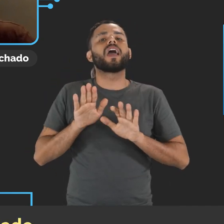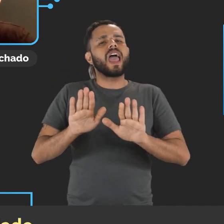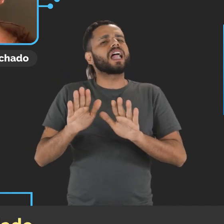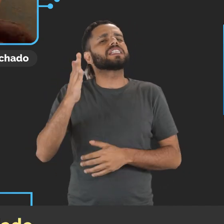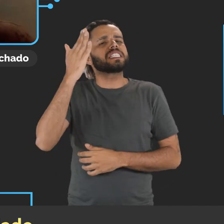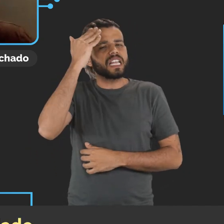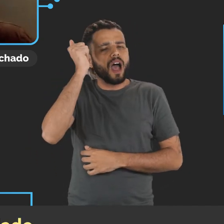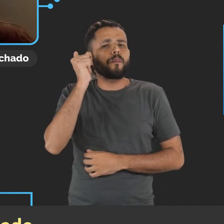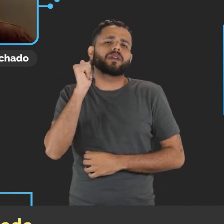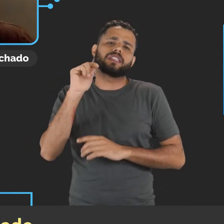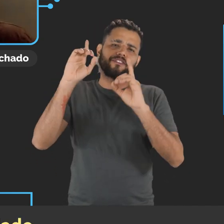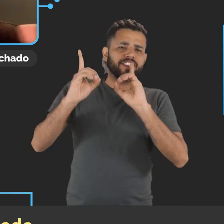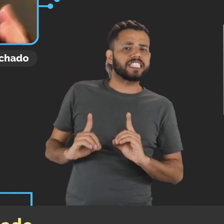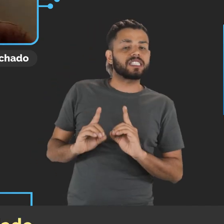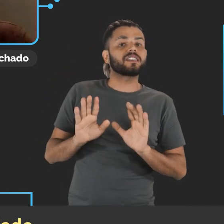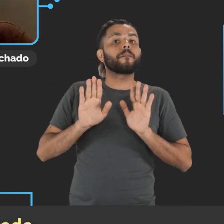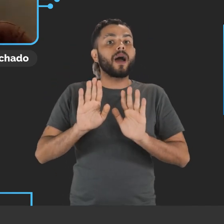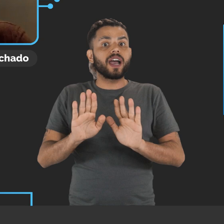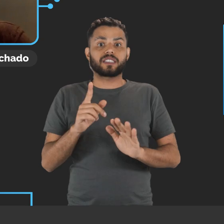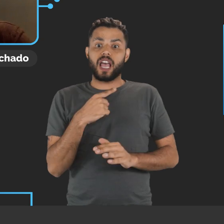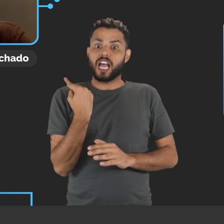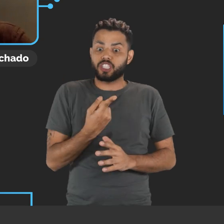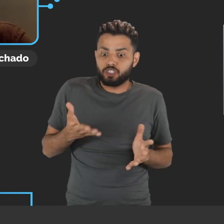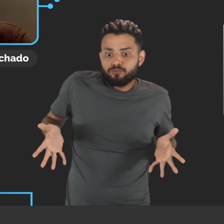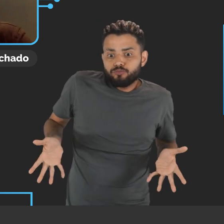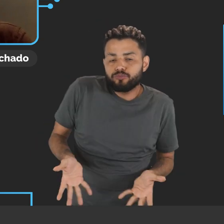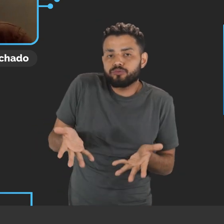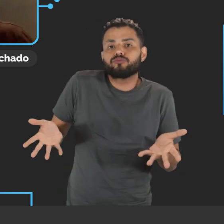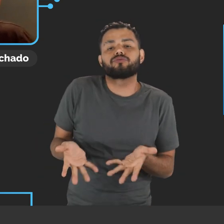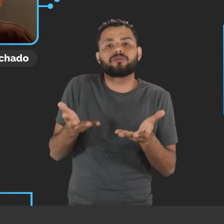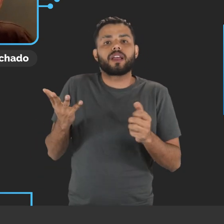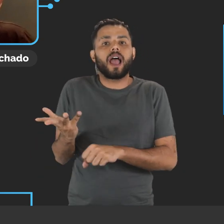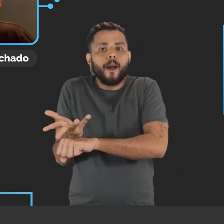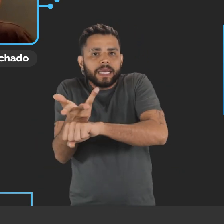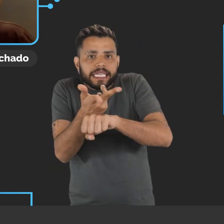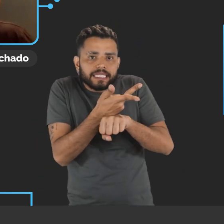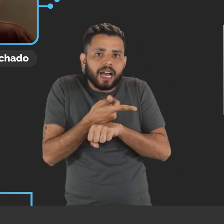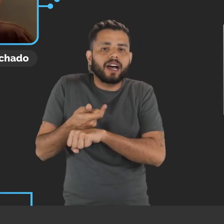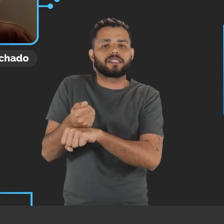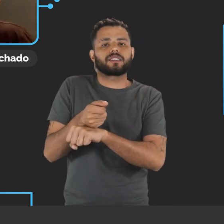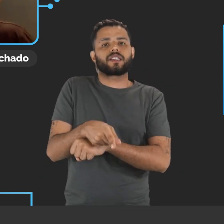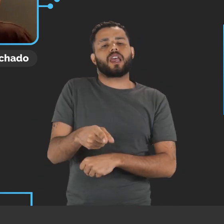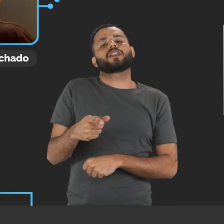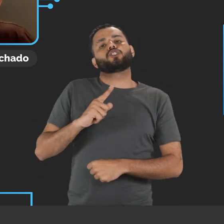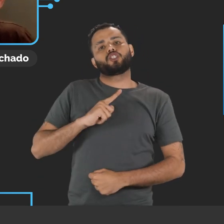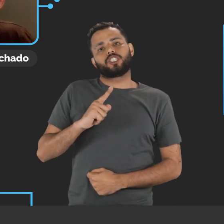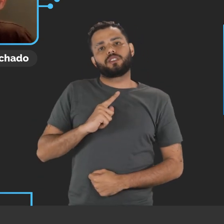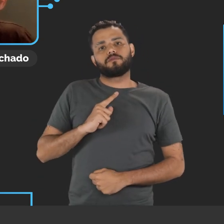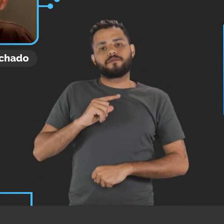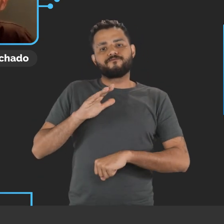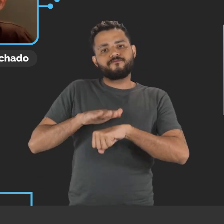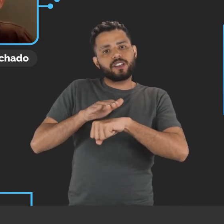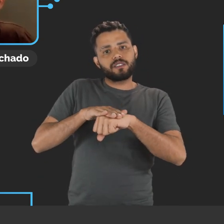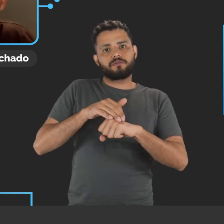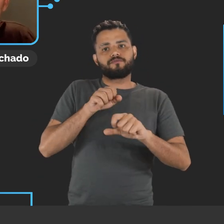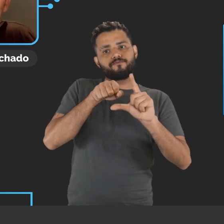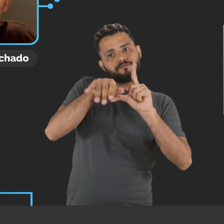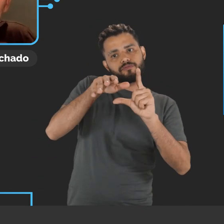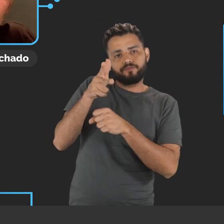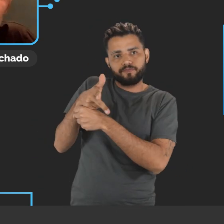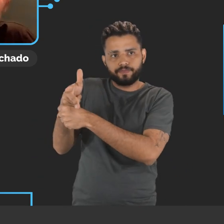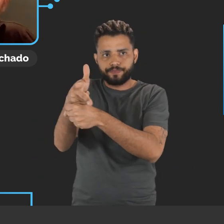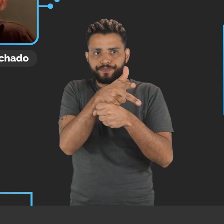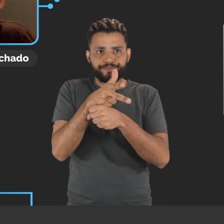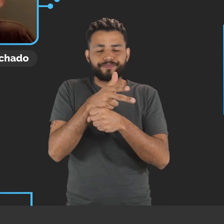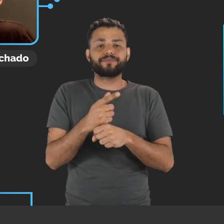do reconhecimento da vulnerabilidade, mas da confiança e do estímulo, né, das habilidades que elas tinham para produzir audiovisual.